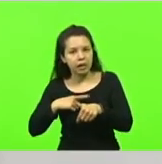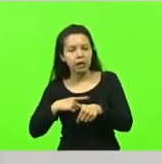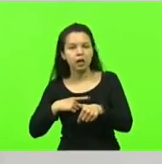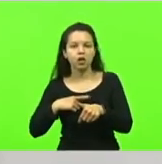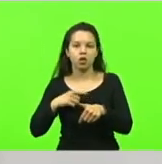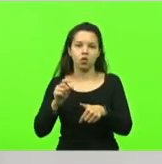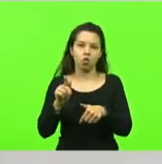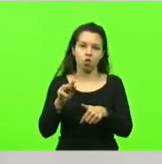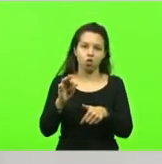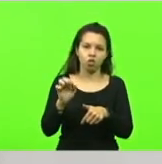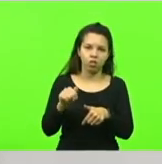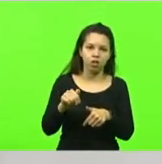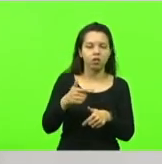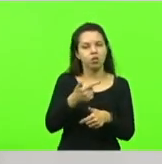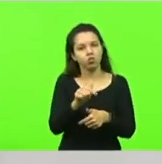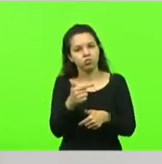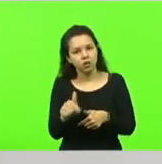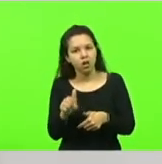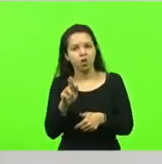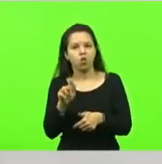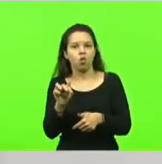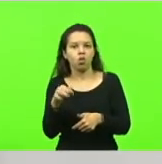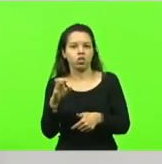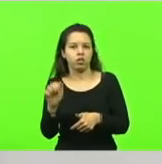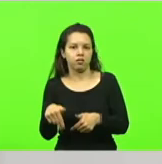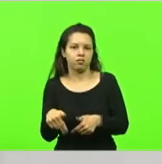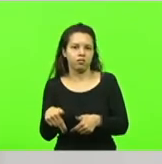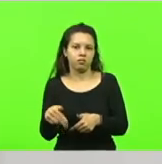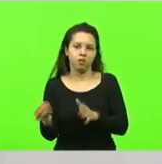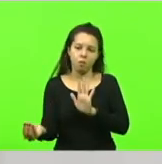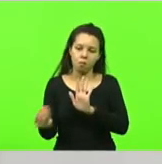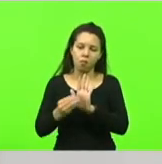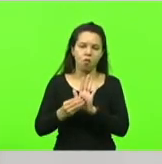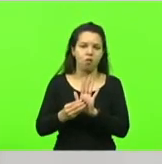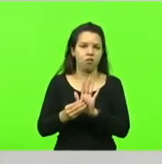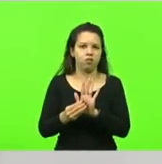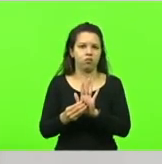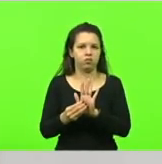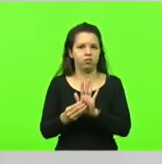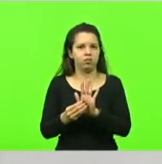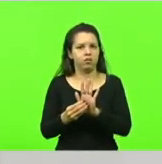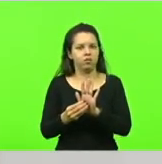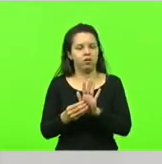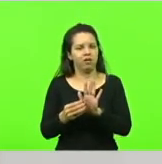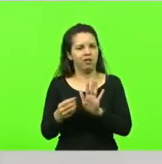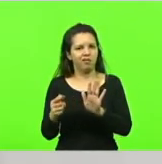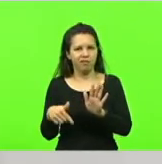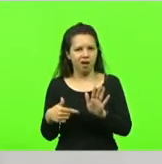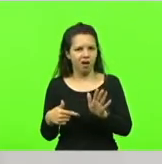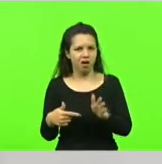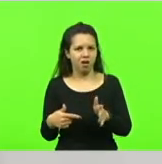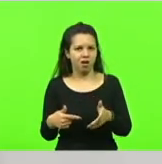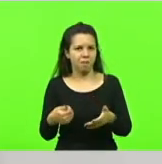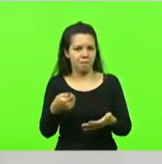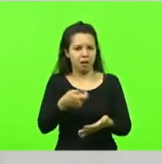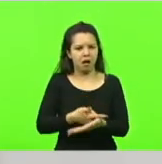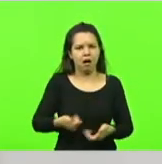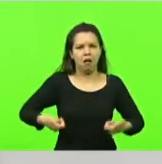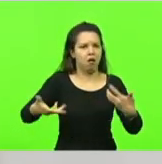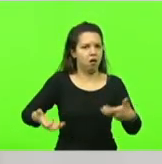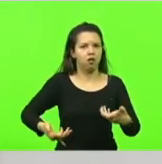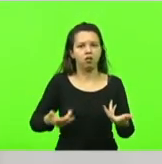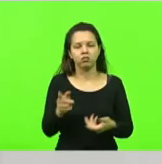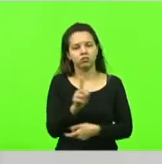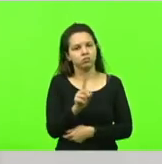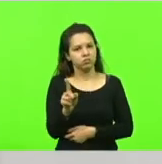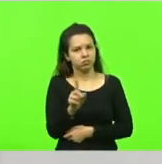contém glúten. Então, é só colocar lá. Não vai onerar nada, não crie fantasmas, não vai onerar em nada.